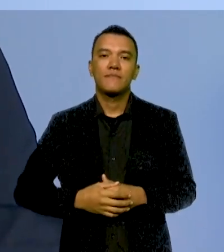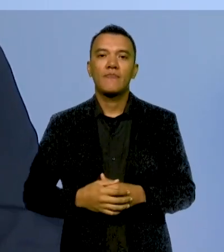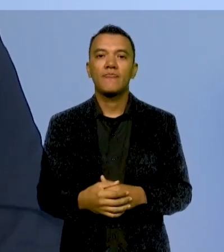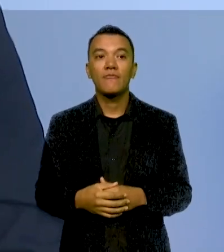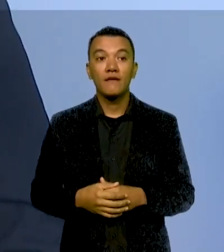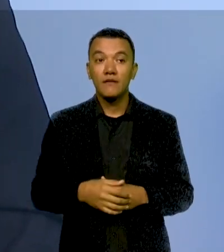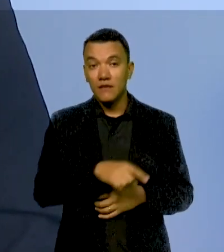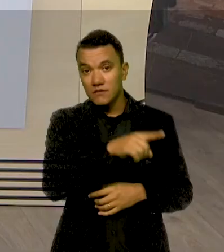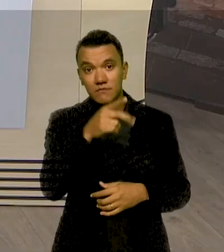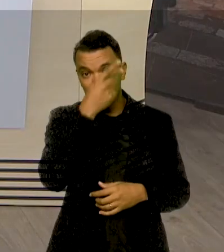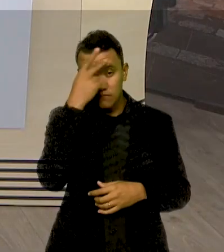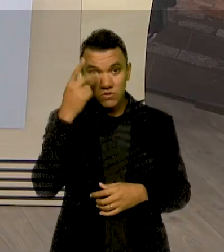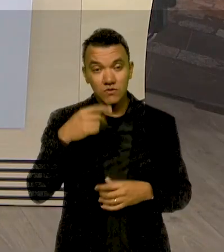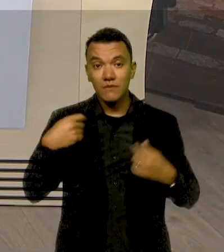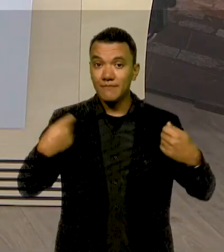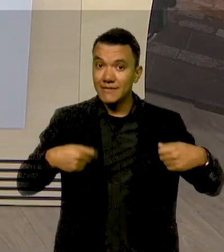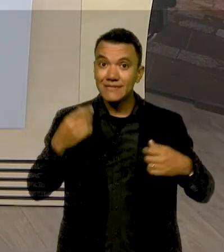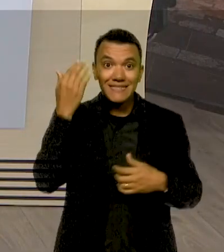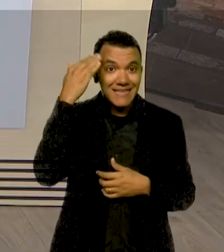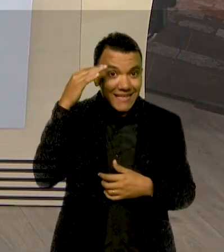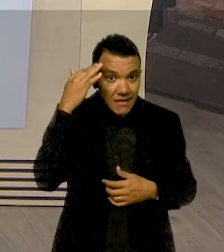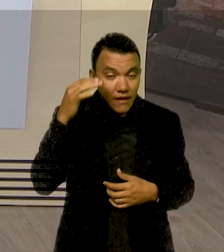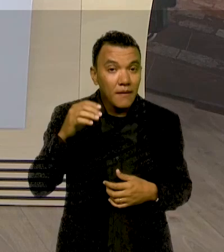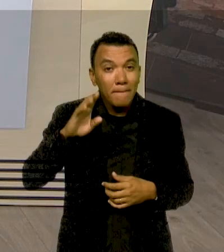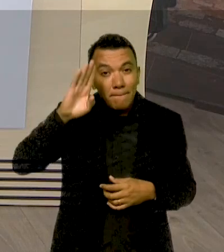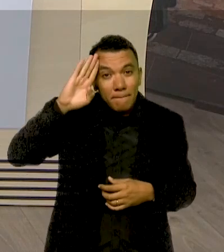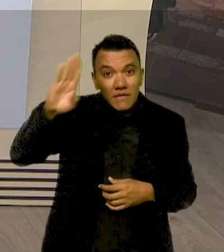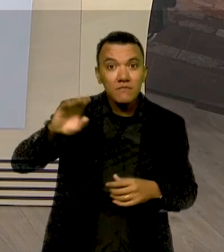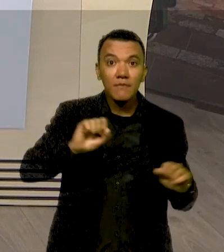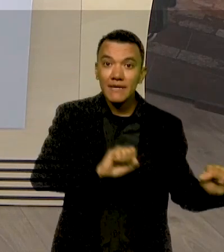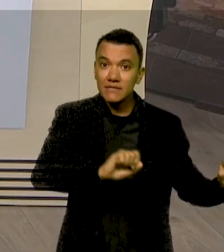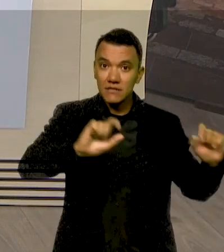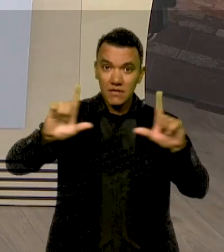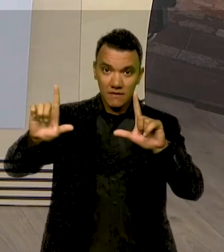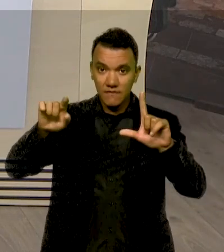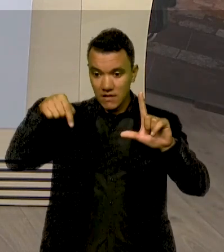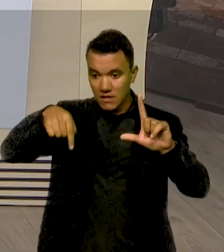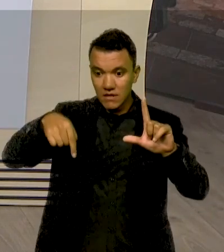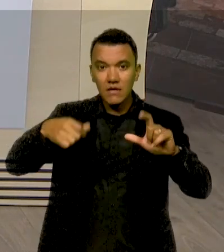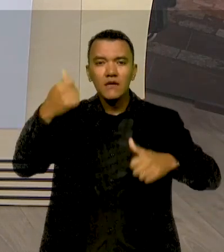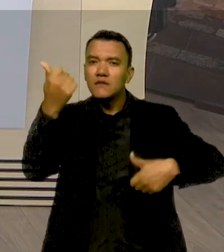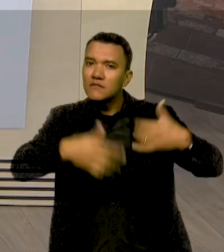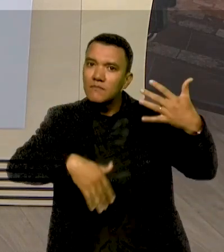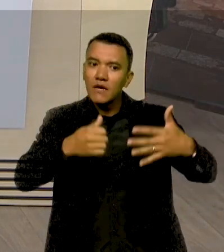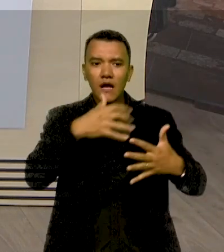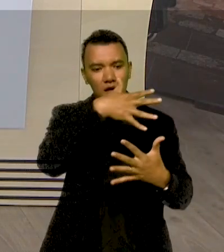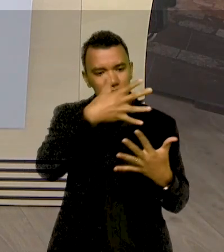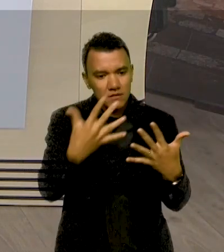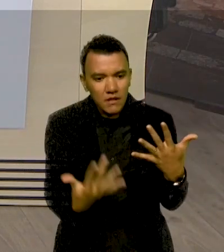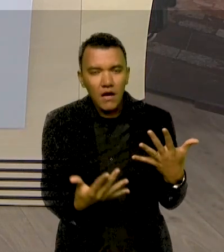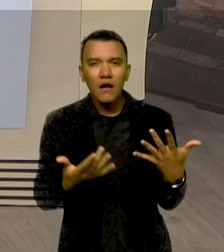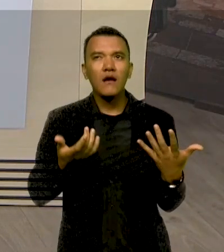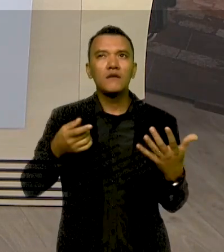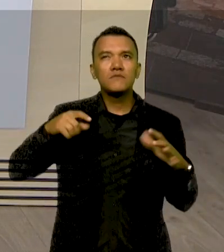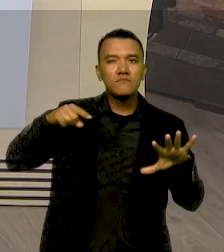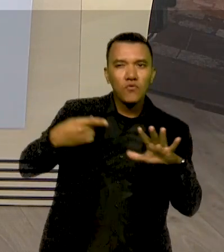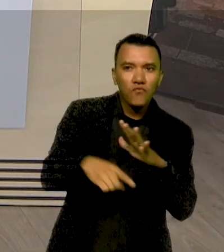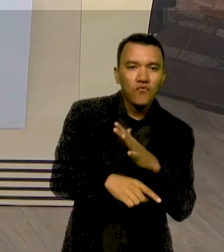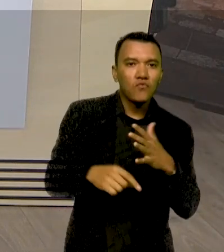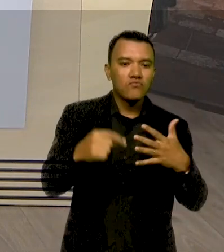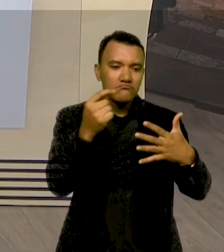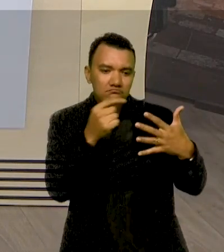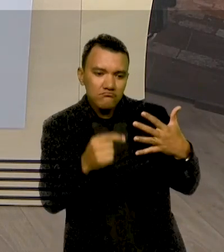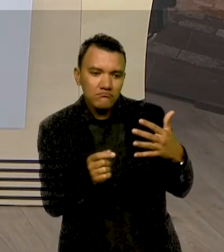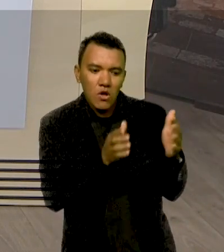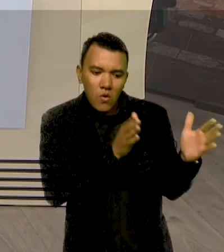sabe? E é fundamental num programa como esse, principalmente numa televisão pública, a gente enfatizar isso o tempo todo. Há uma